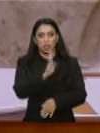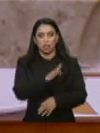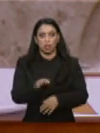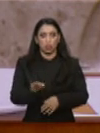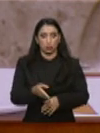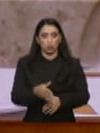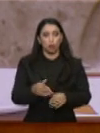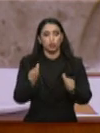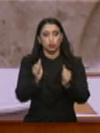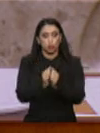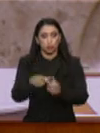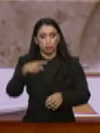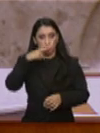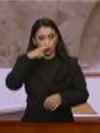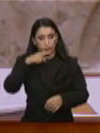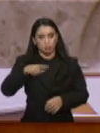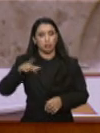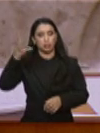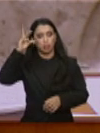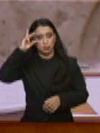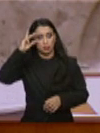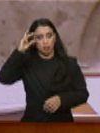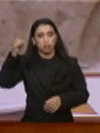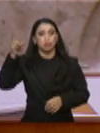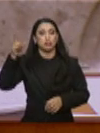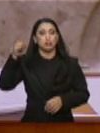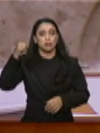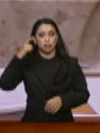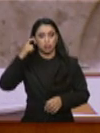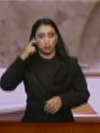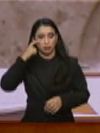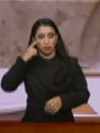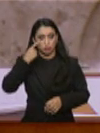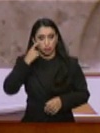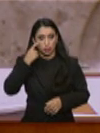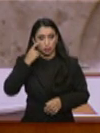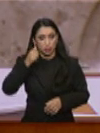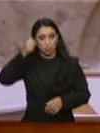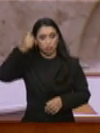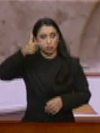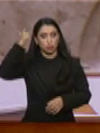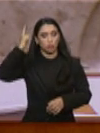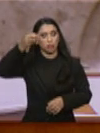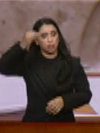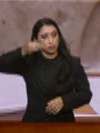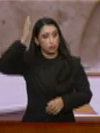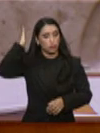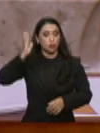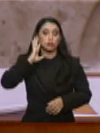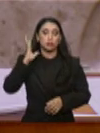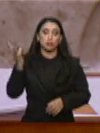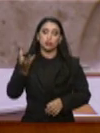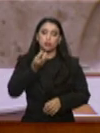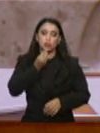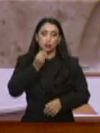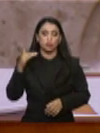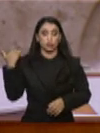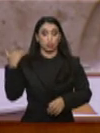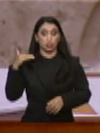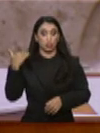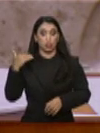Fachin, Gilmar Mendes, André Mendonça, Nunes Marques, Alexandre de Moraes, Luiz Fux, Dias Toffoli e Carmen